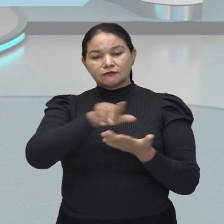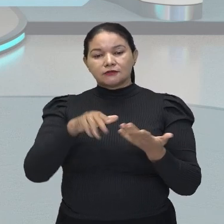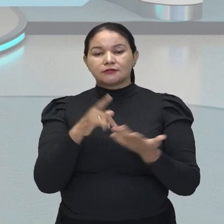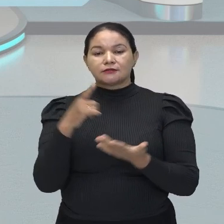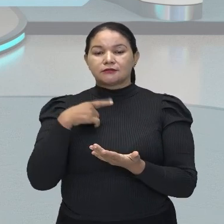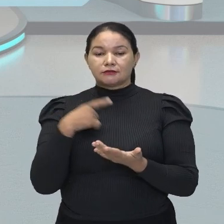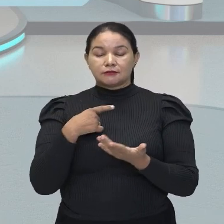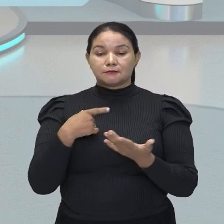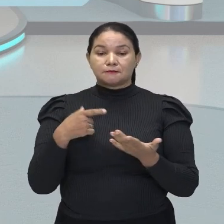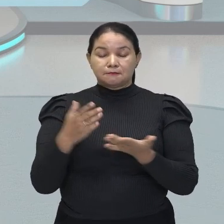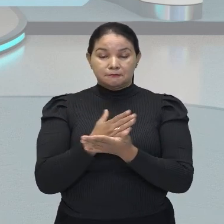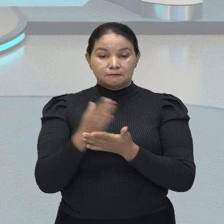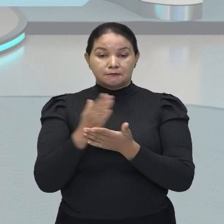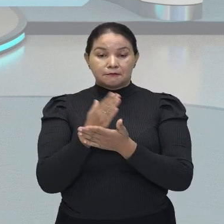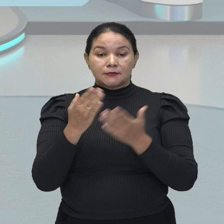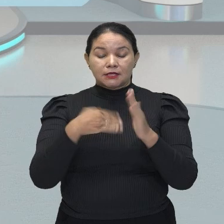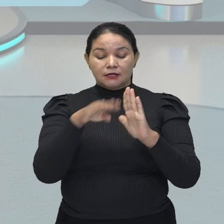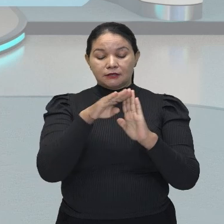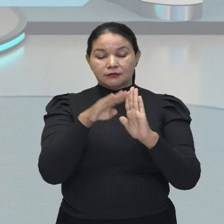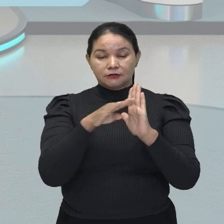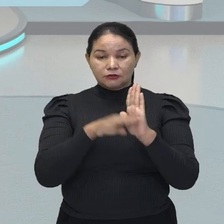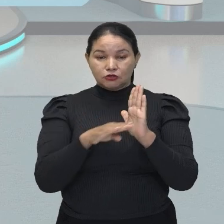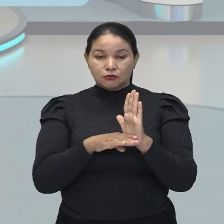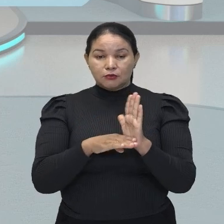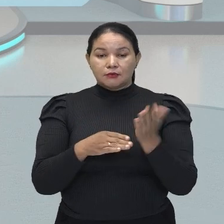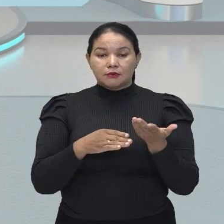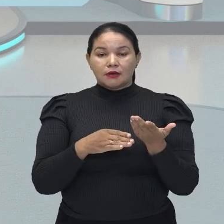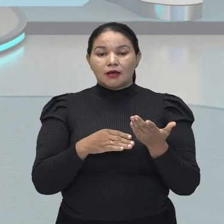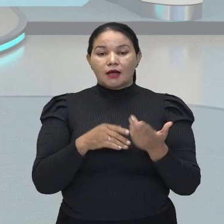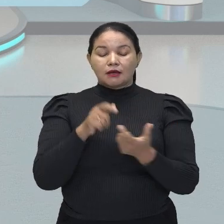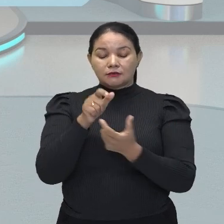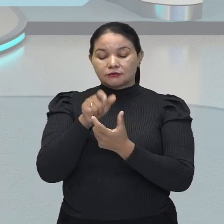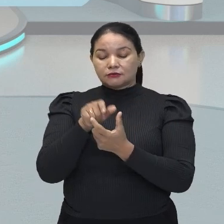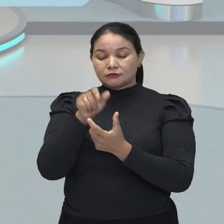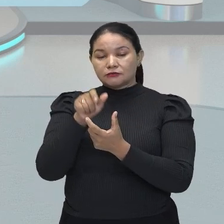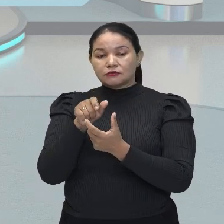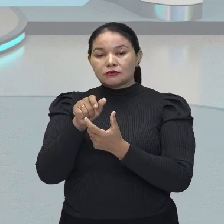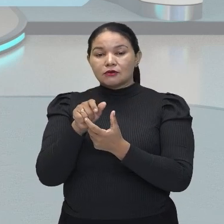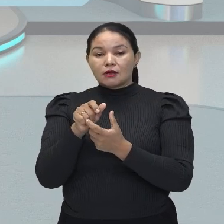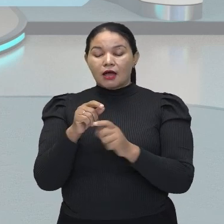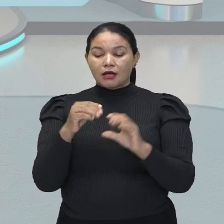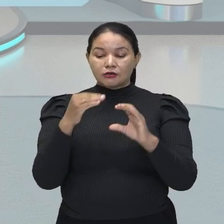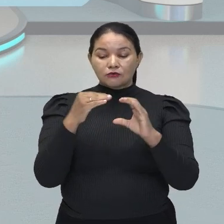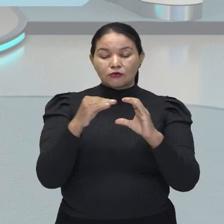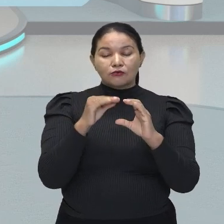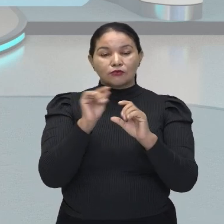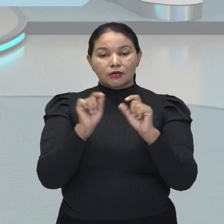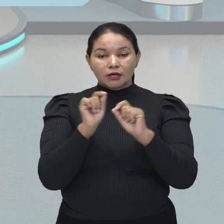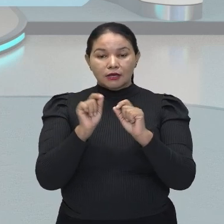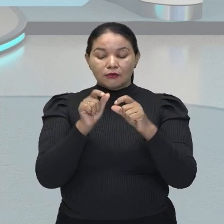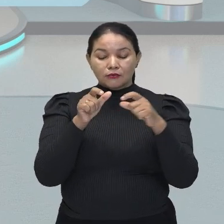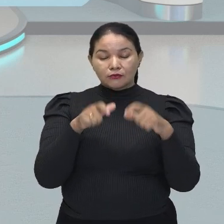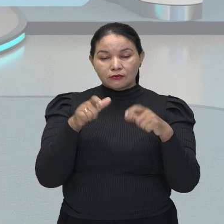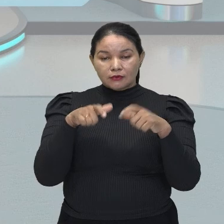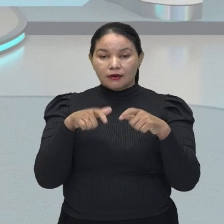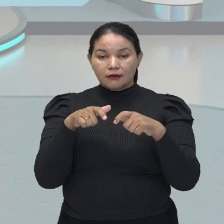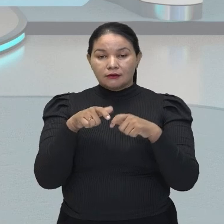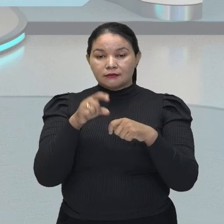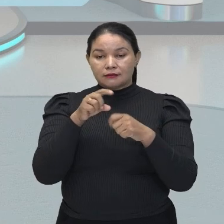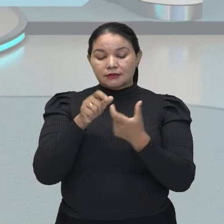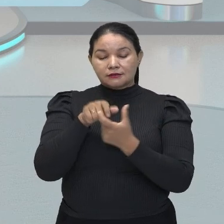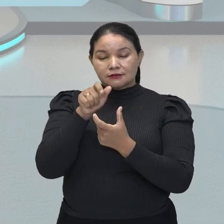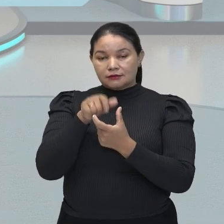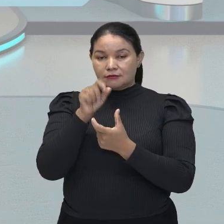classific seg posição de suab tnica vocês viram ali na no no áudio né do